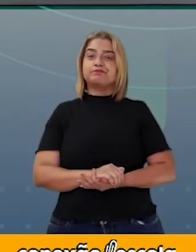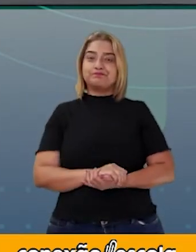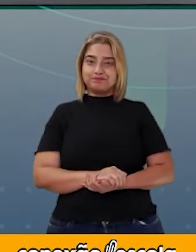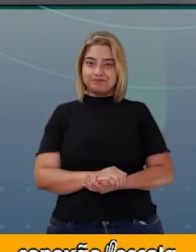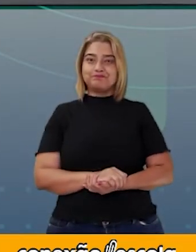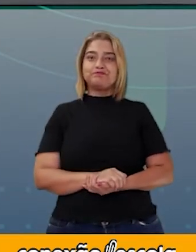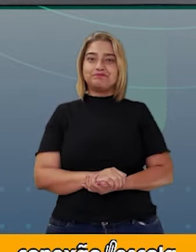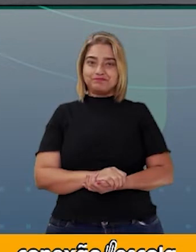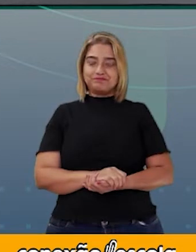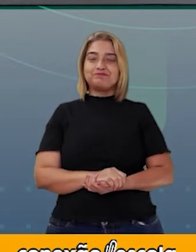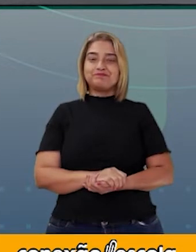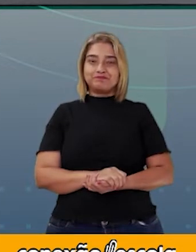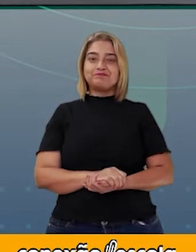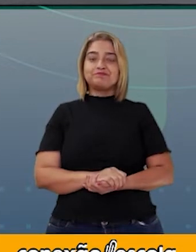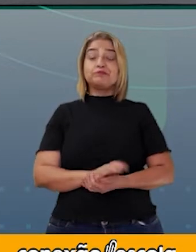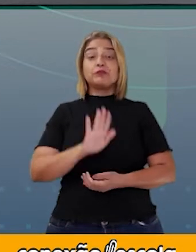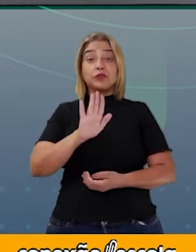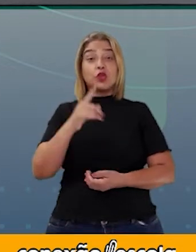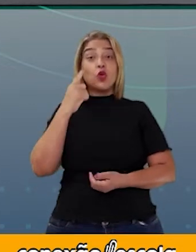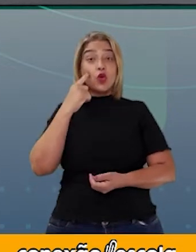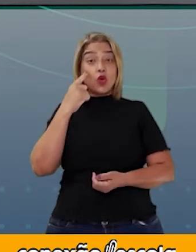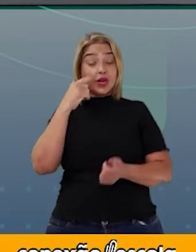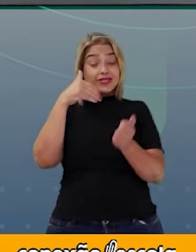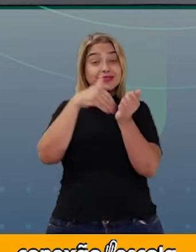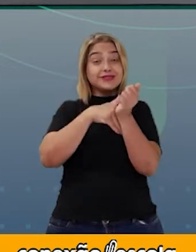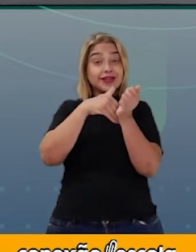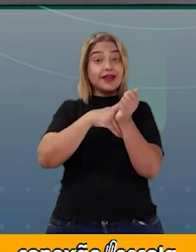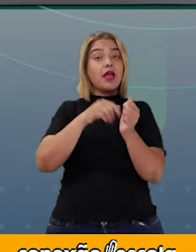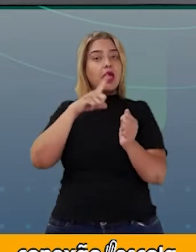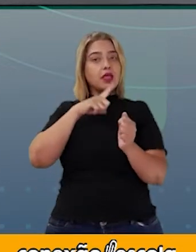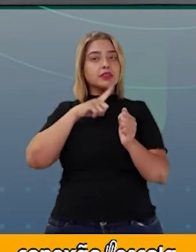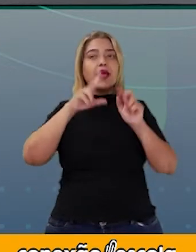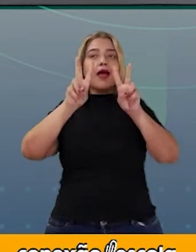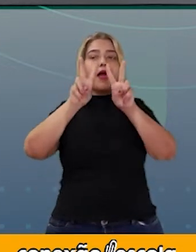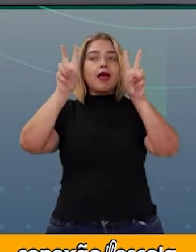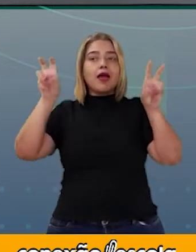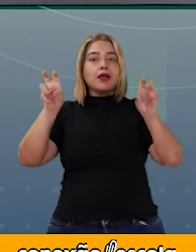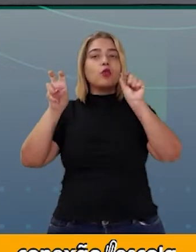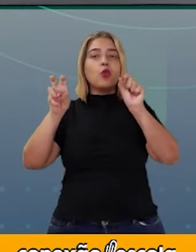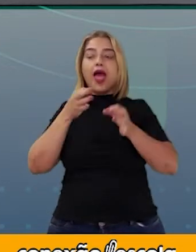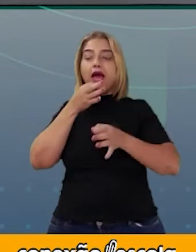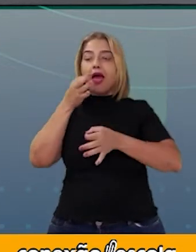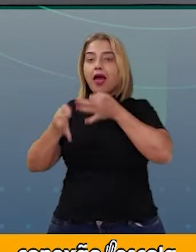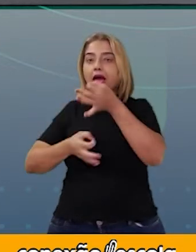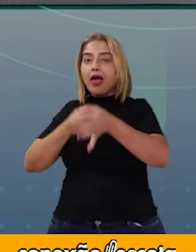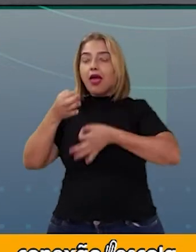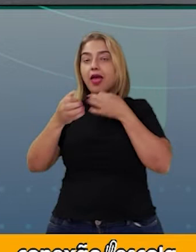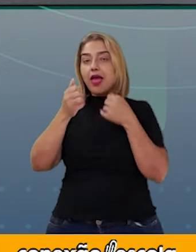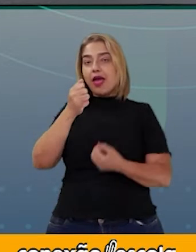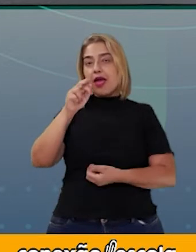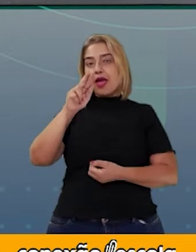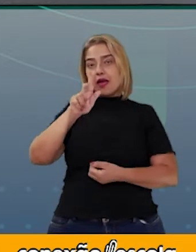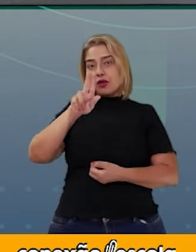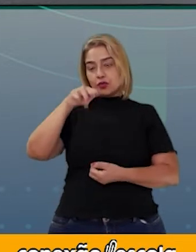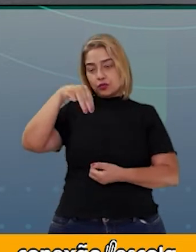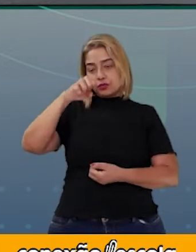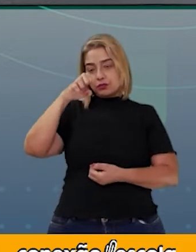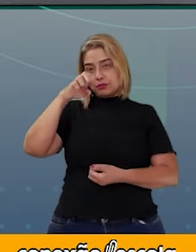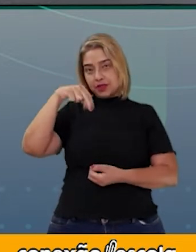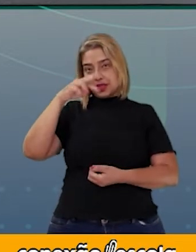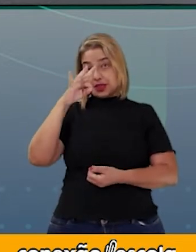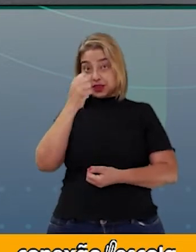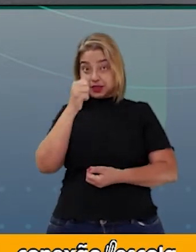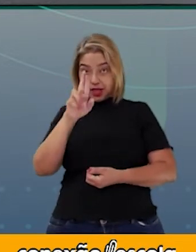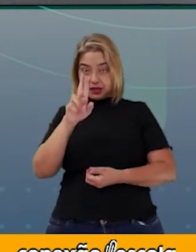Bem, o segredo já está aqui no título da nossa aula, argumentar. Então, espero que ao final